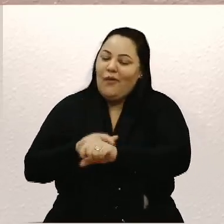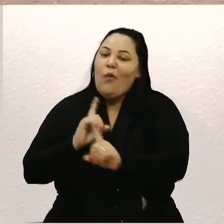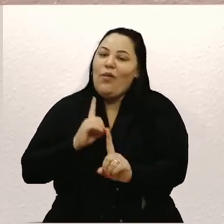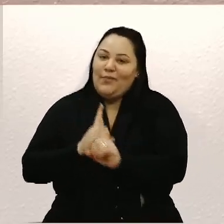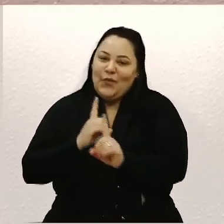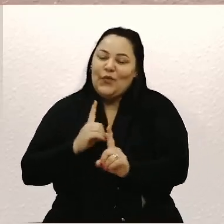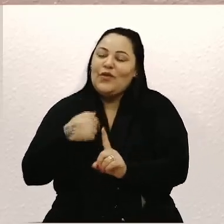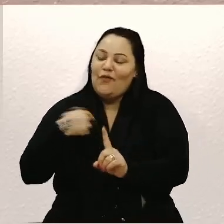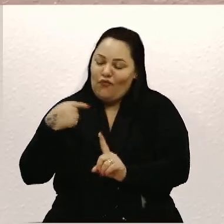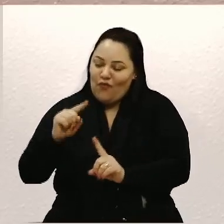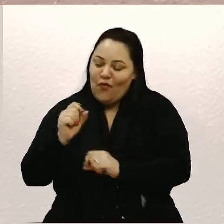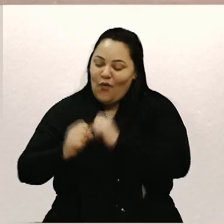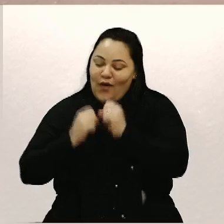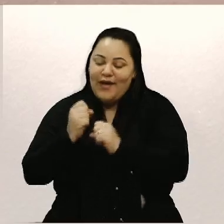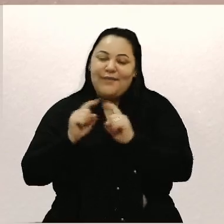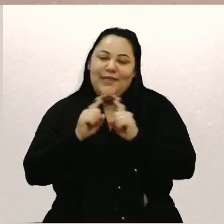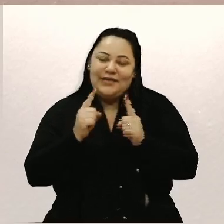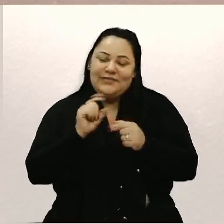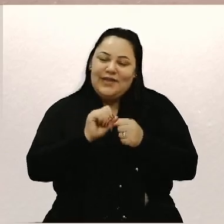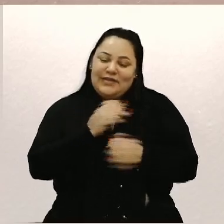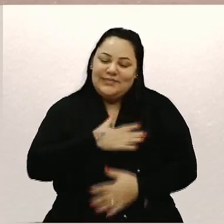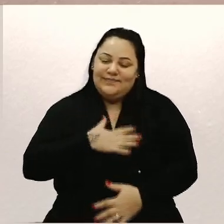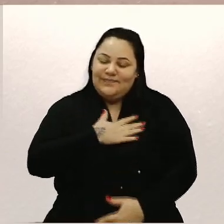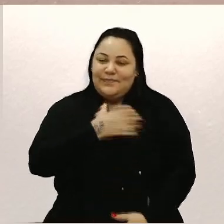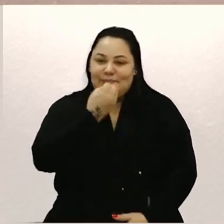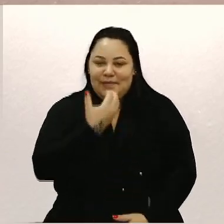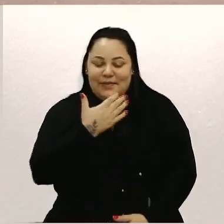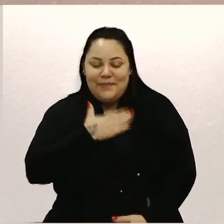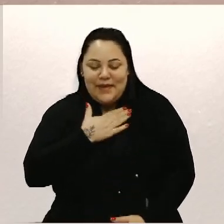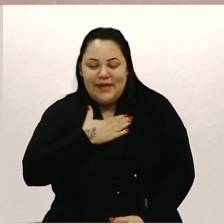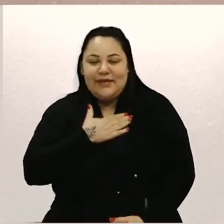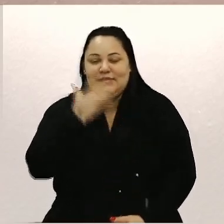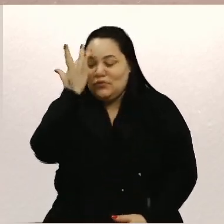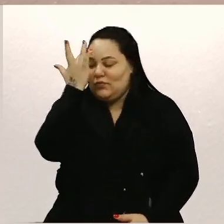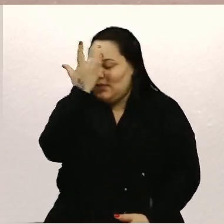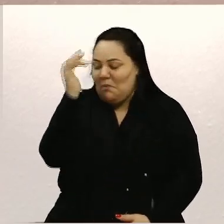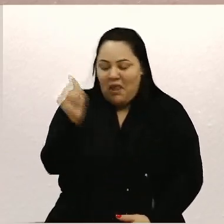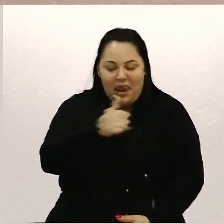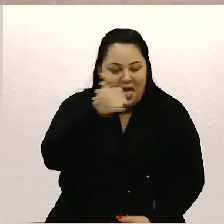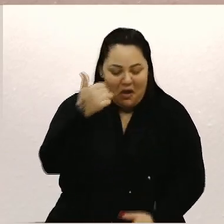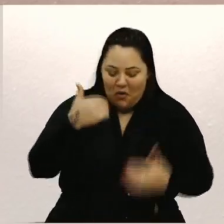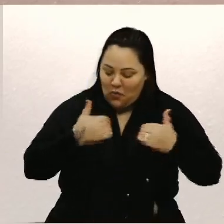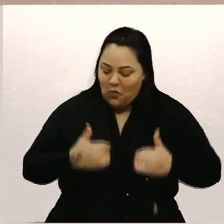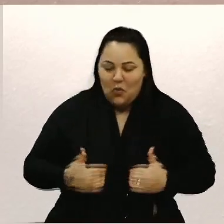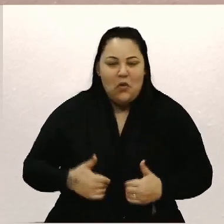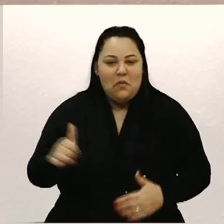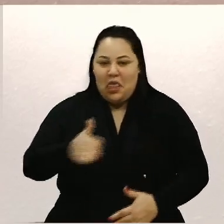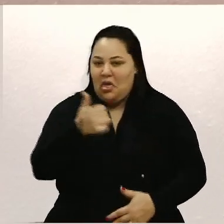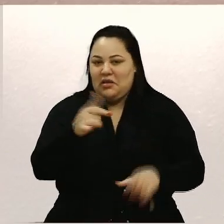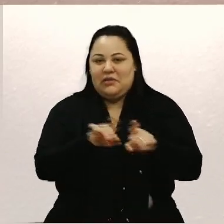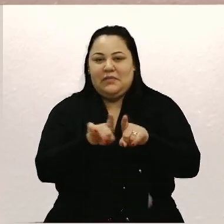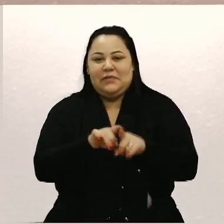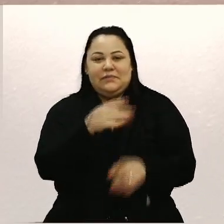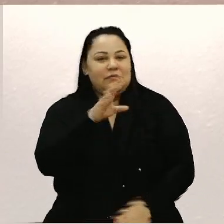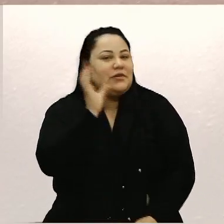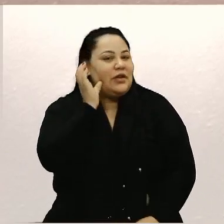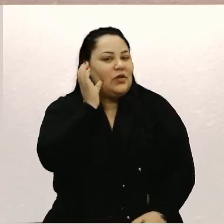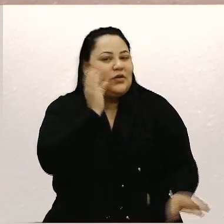faz muito bem, tem feito muito bem para mim como encontro, como saúde mental, como saúde física também. Vereador Cadório, sua